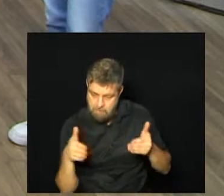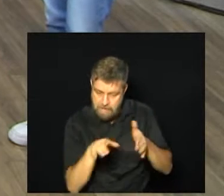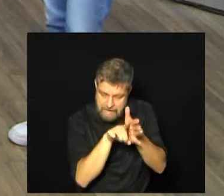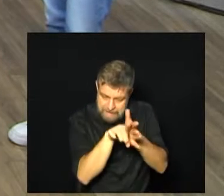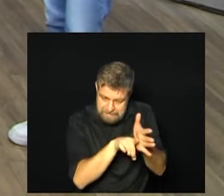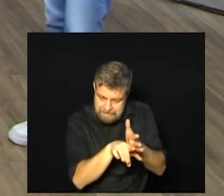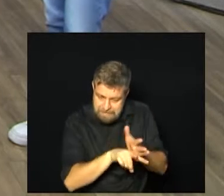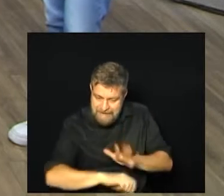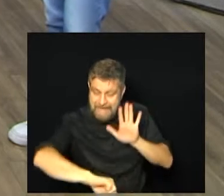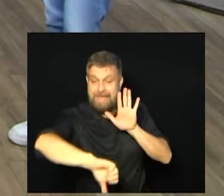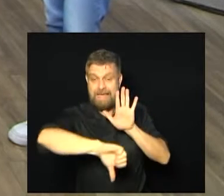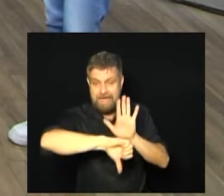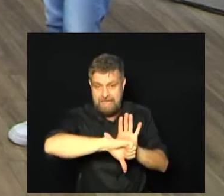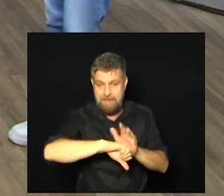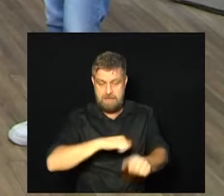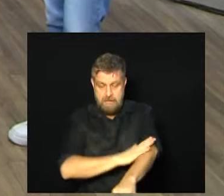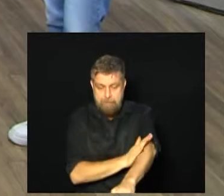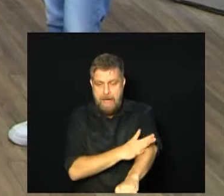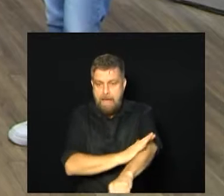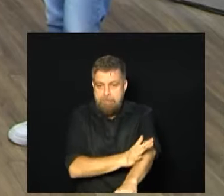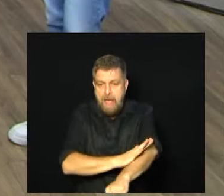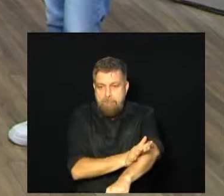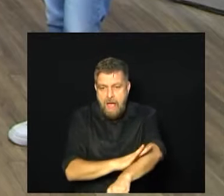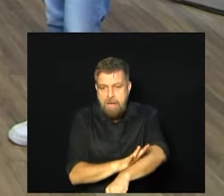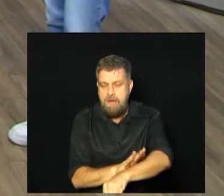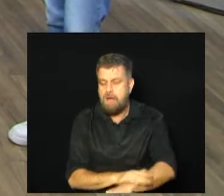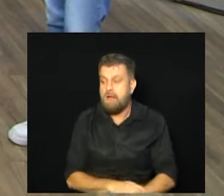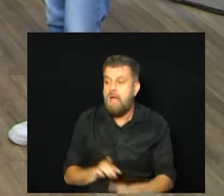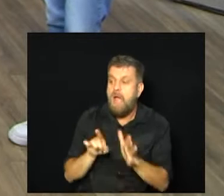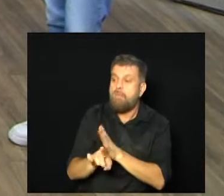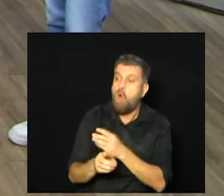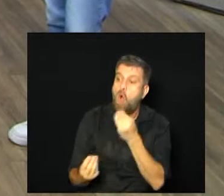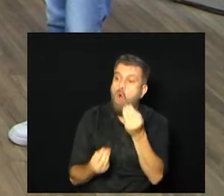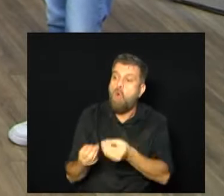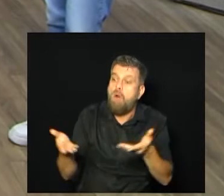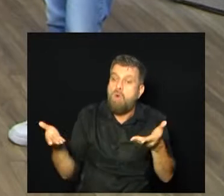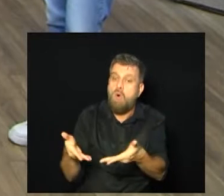esse tipo de crime? Qual é o posicionamento hoje em relação a isso?